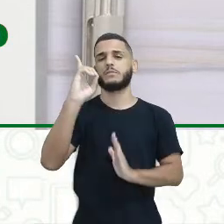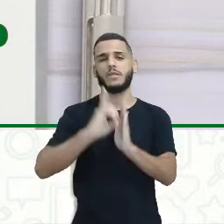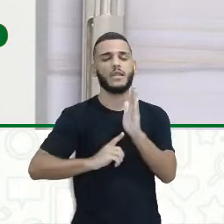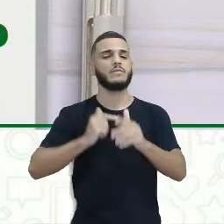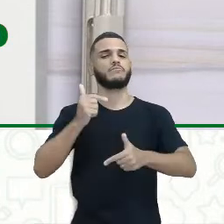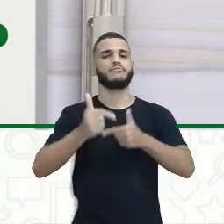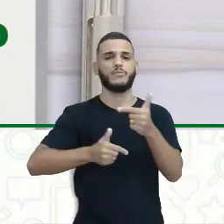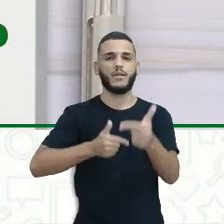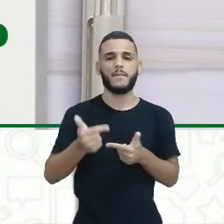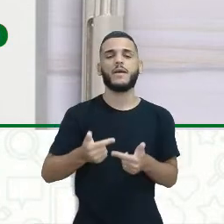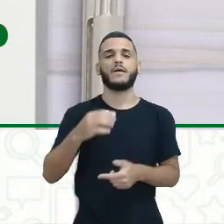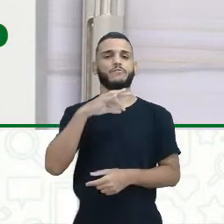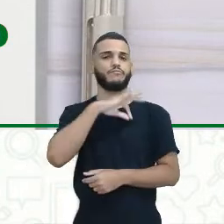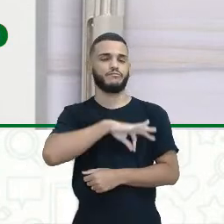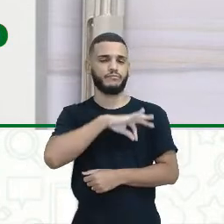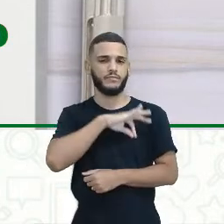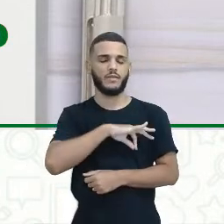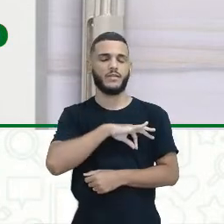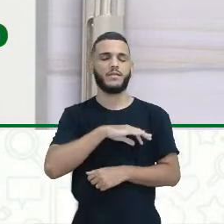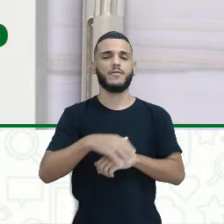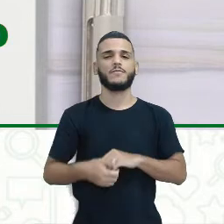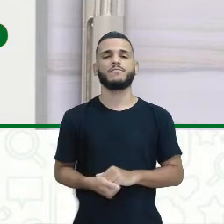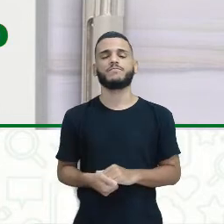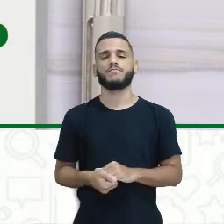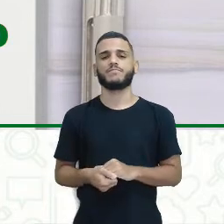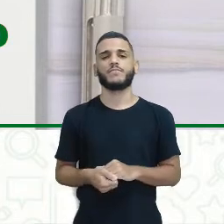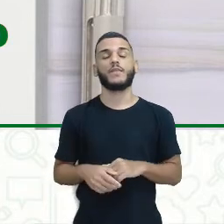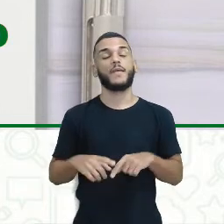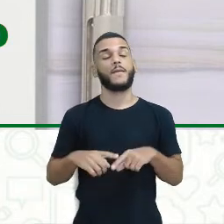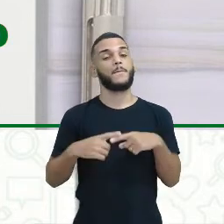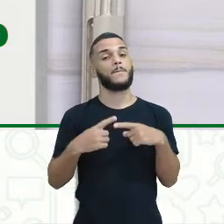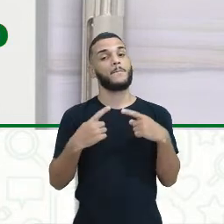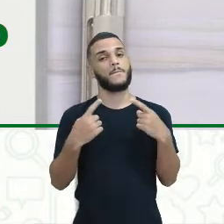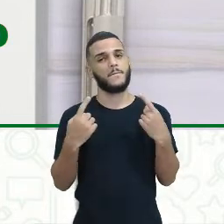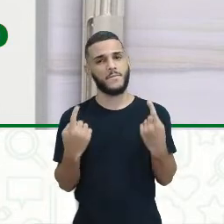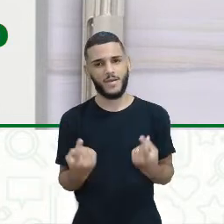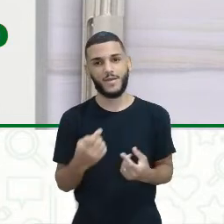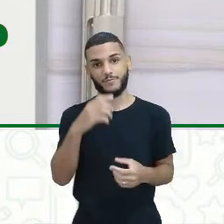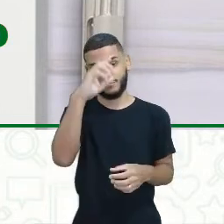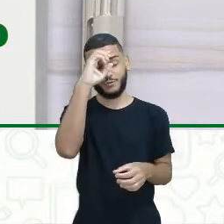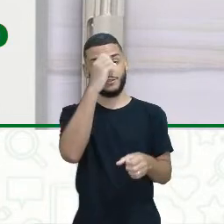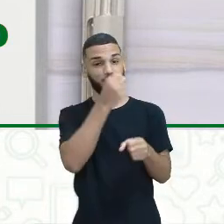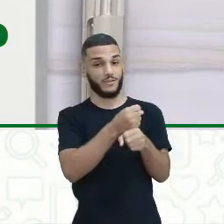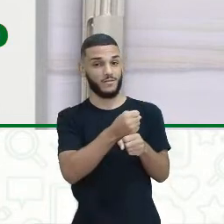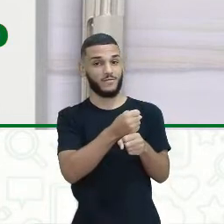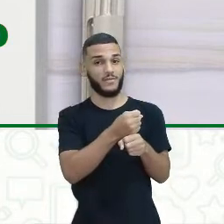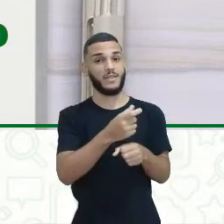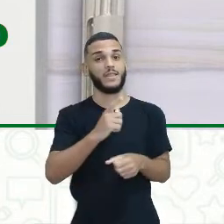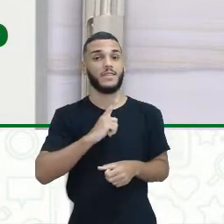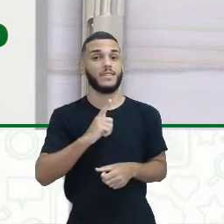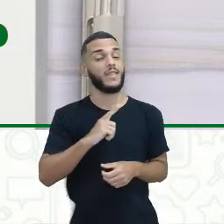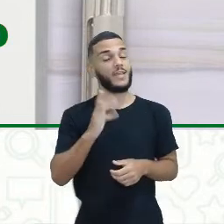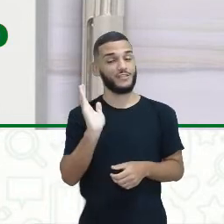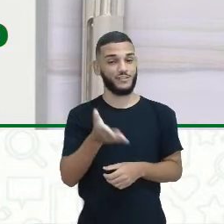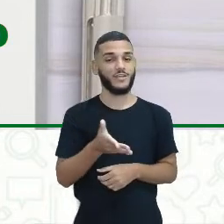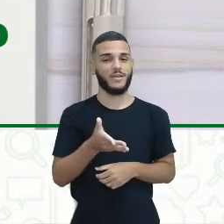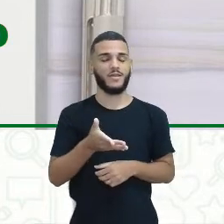trabalho remunerado. Mas a questão é, os senhores que antes tinham aqueles escravos nos